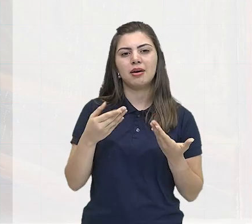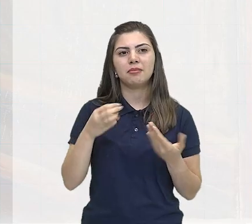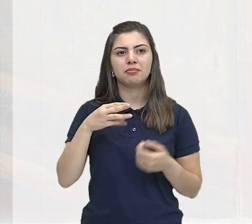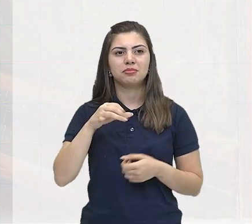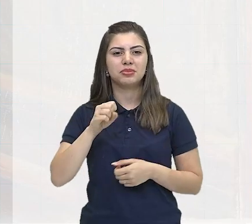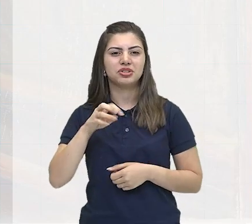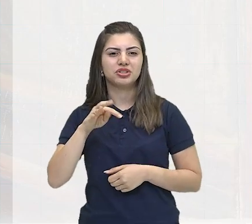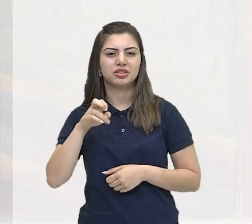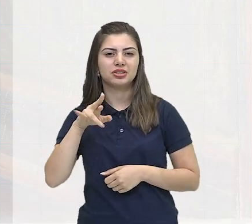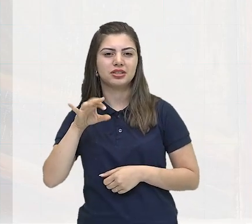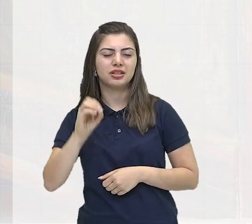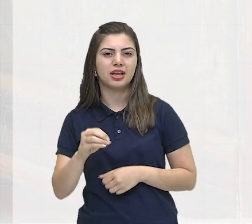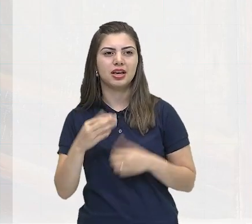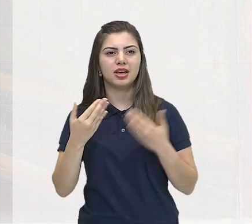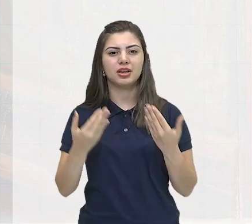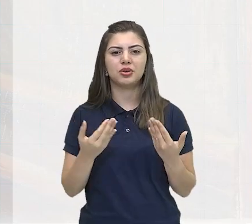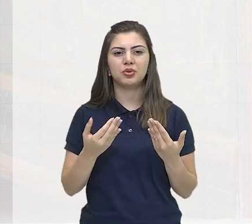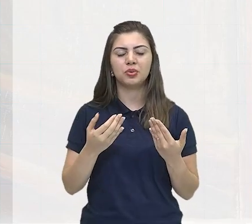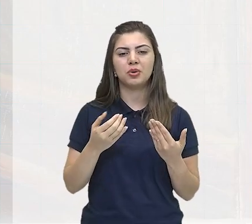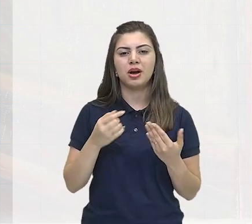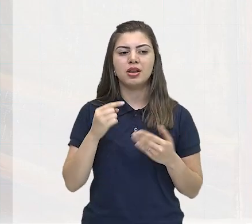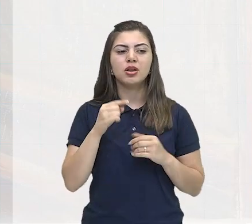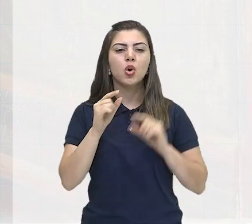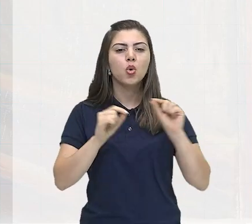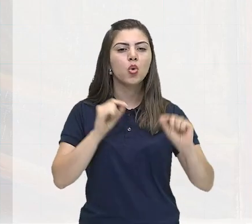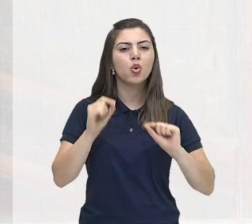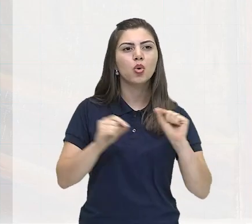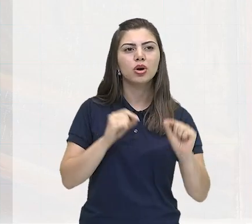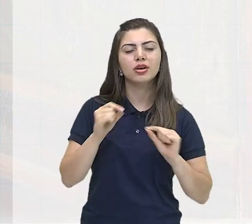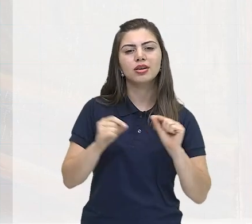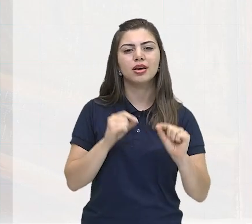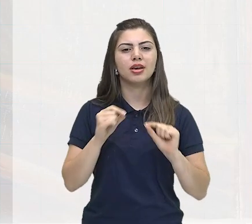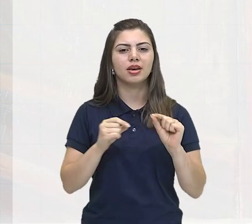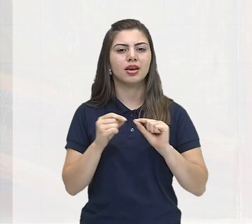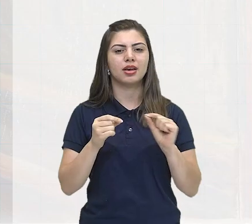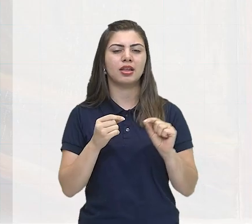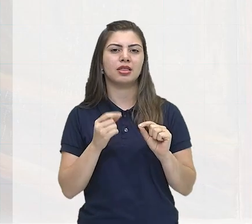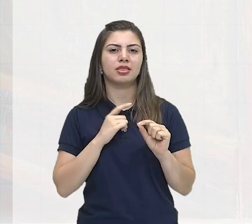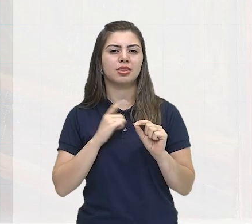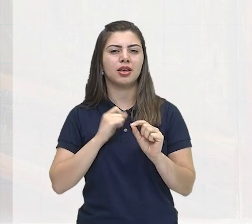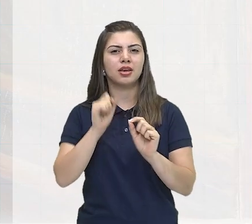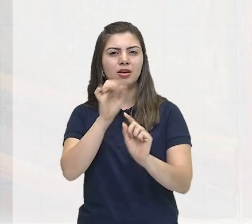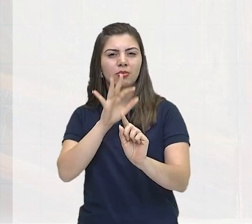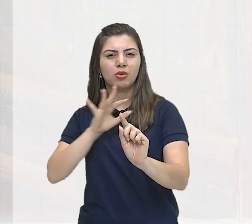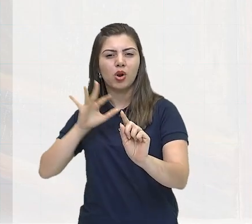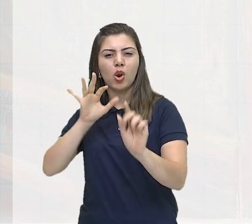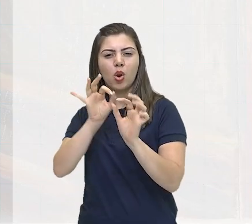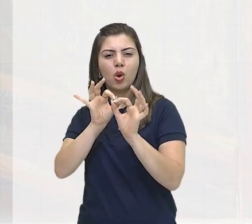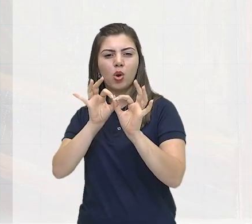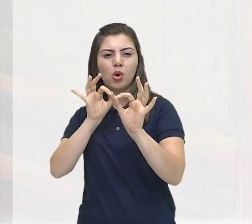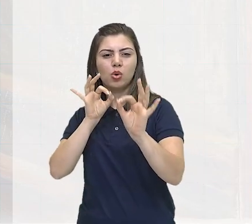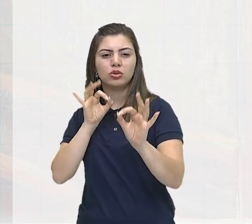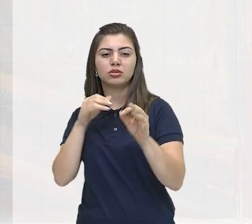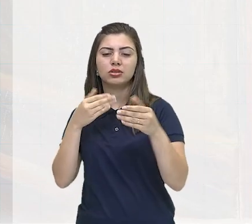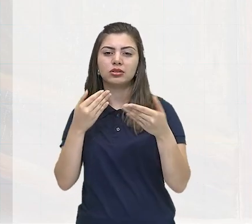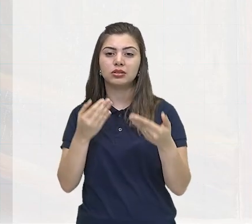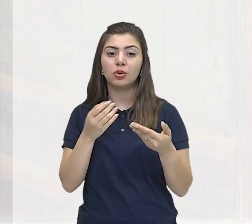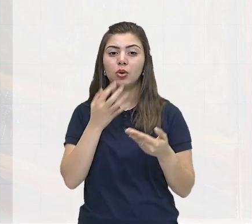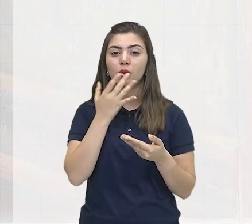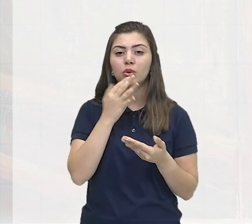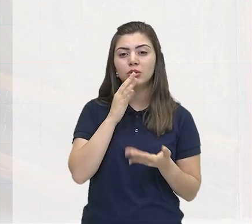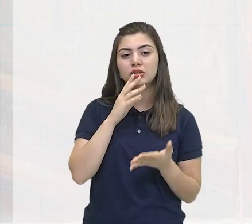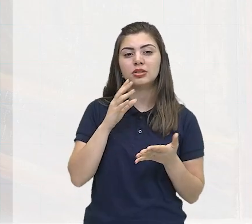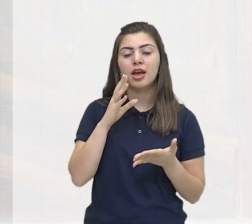cores claras e suaves podem transmitir serenidade e leveza. A escolha da paleta de